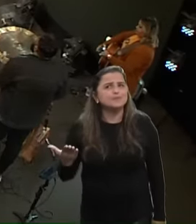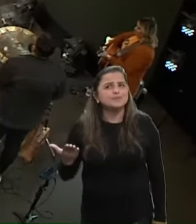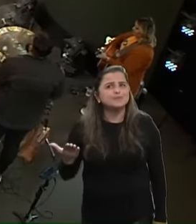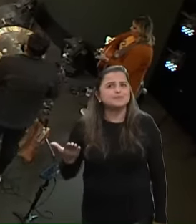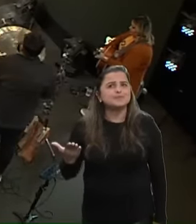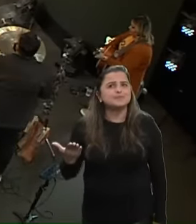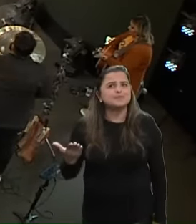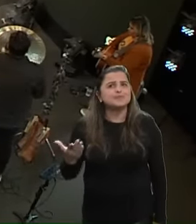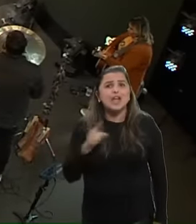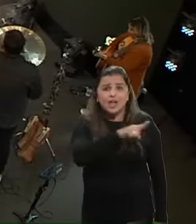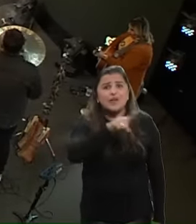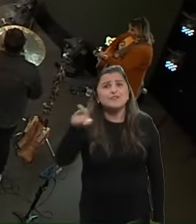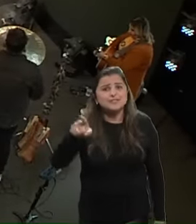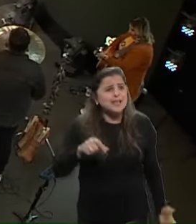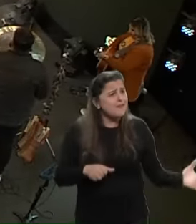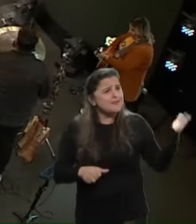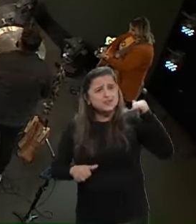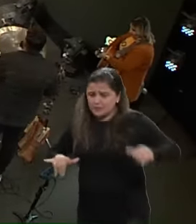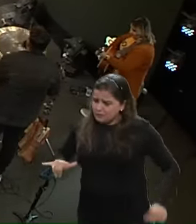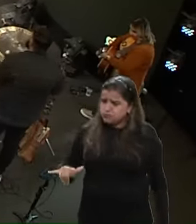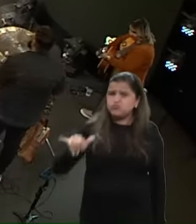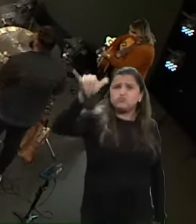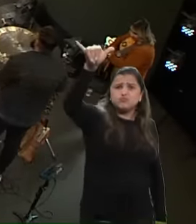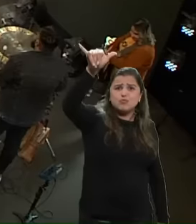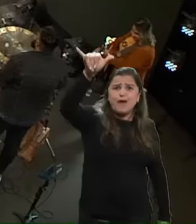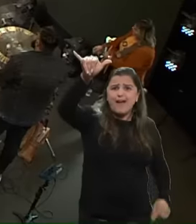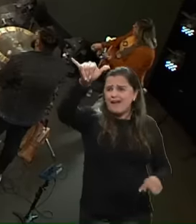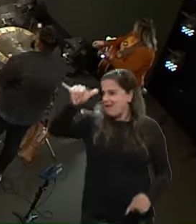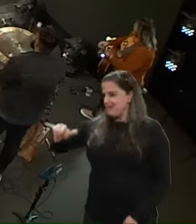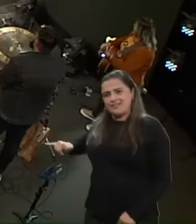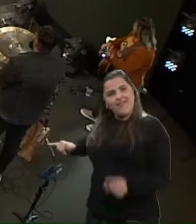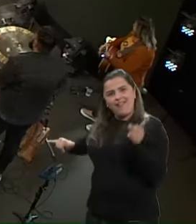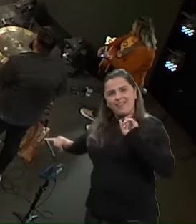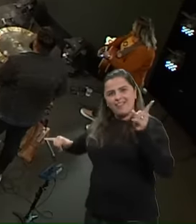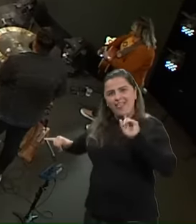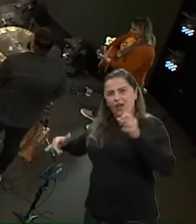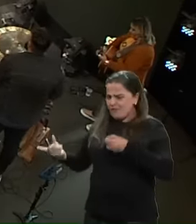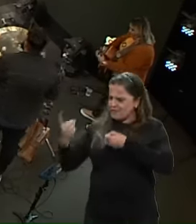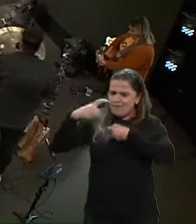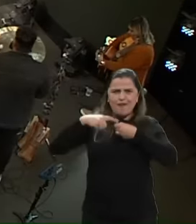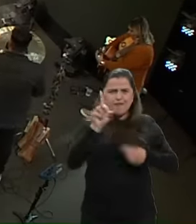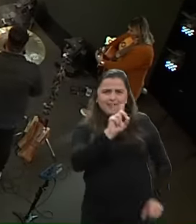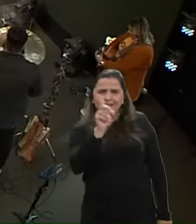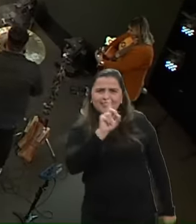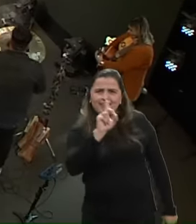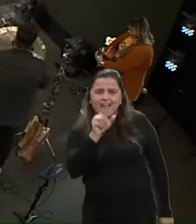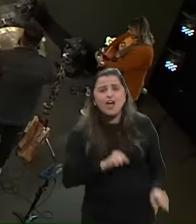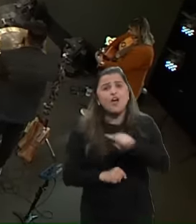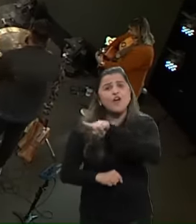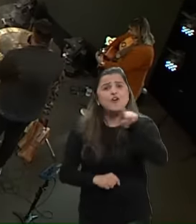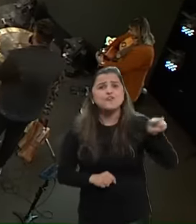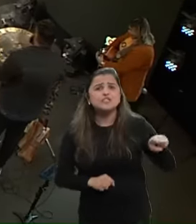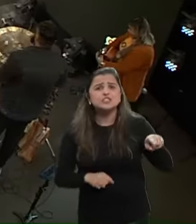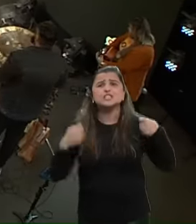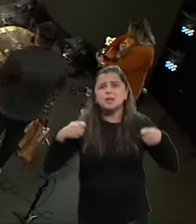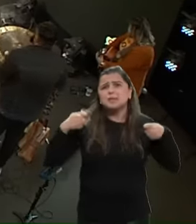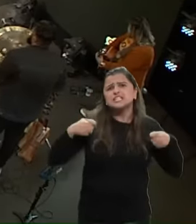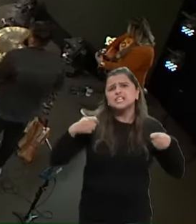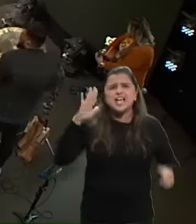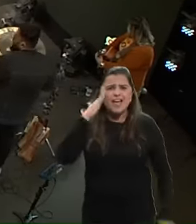Quem foi chamado para voar não foi chamado para recuar. Vou falar novamente, por si tem pentecostal que pule e grita